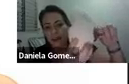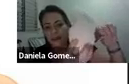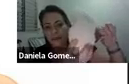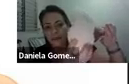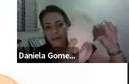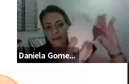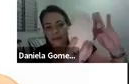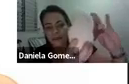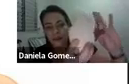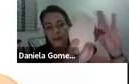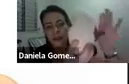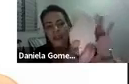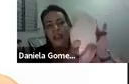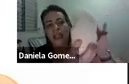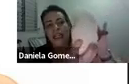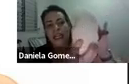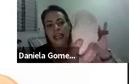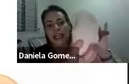tá, Mari?